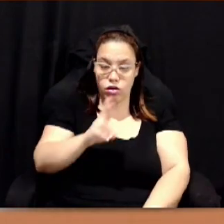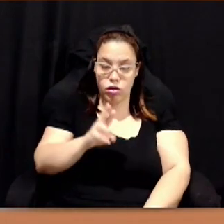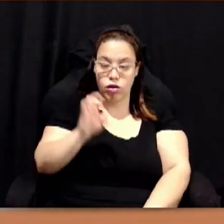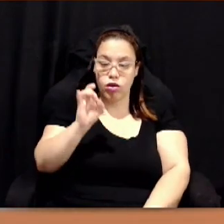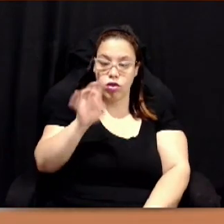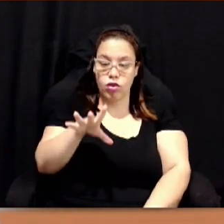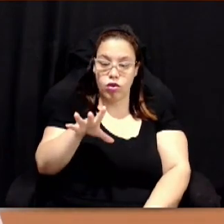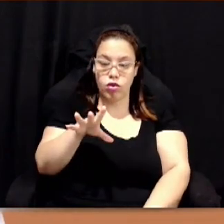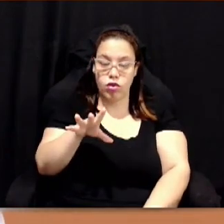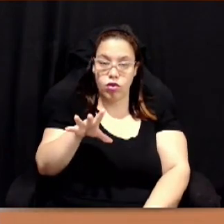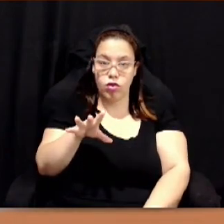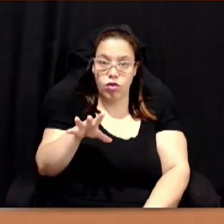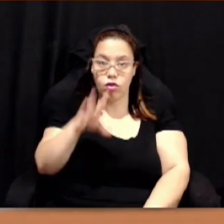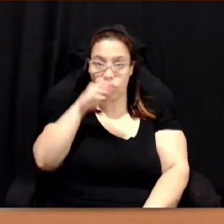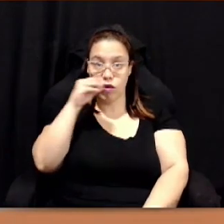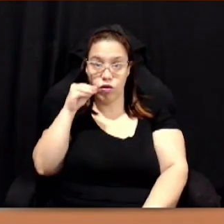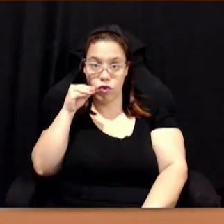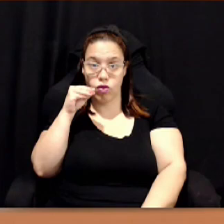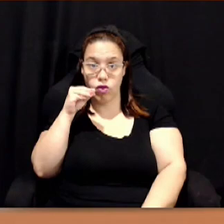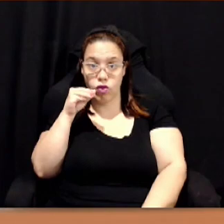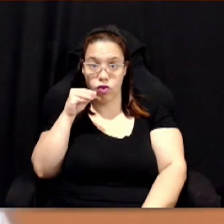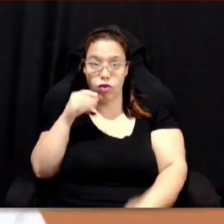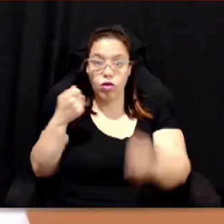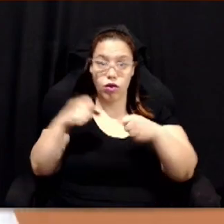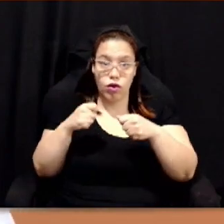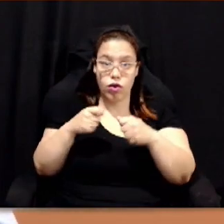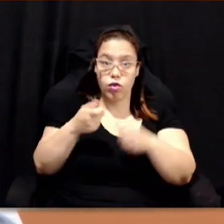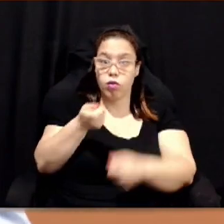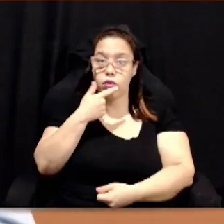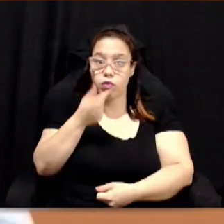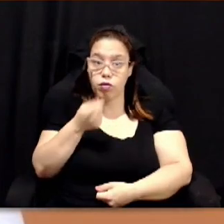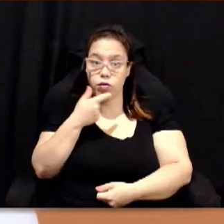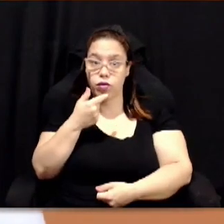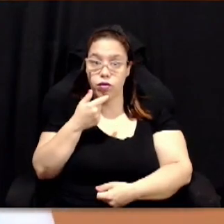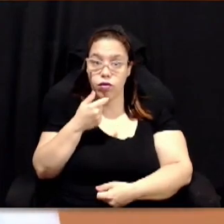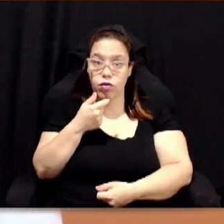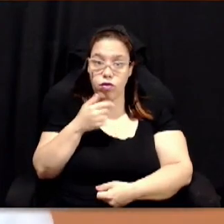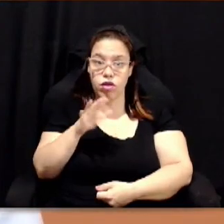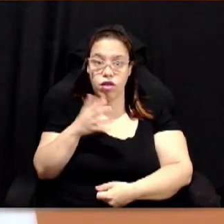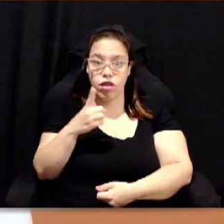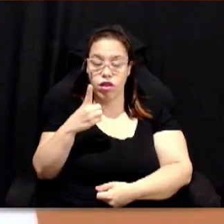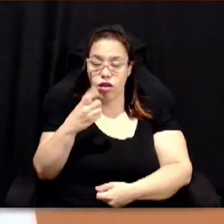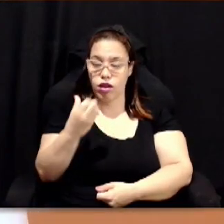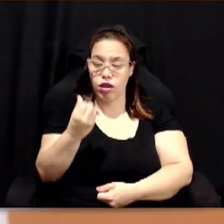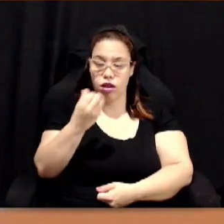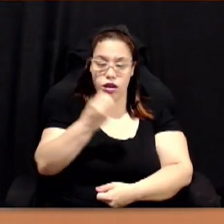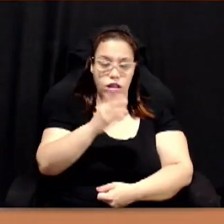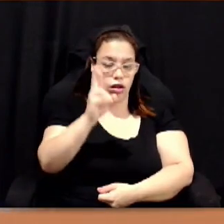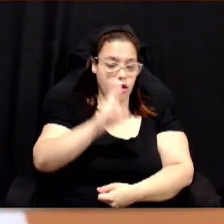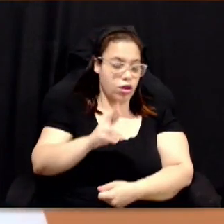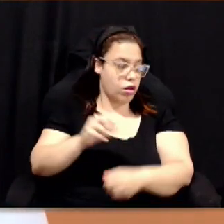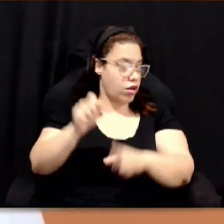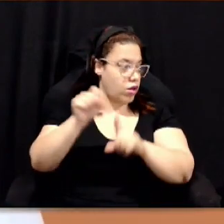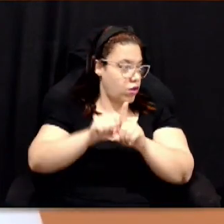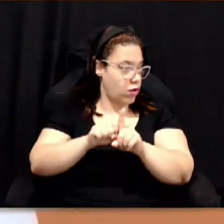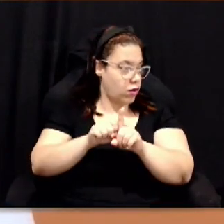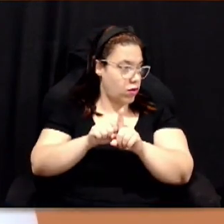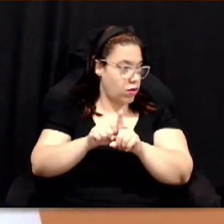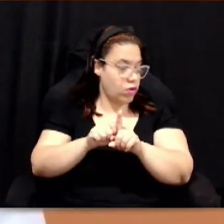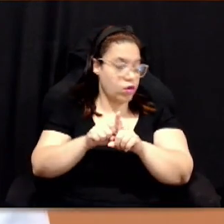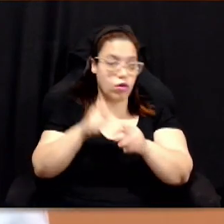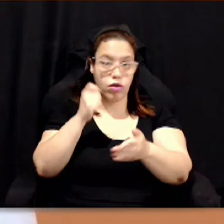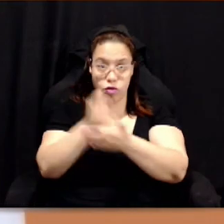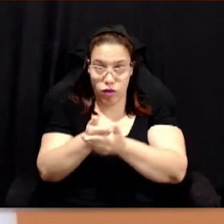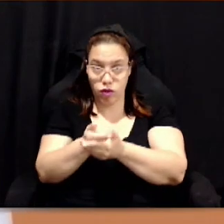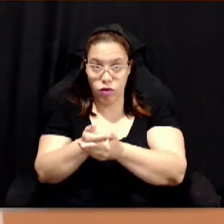o servidor, ele precisou do medicamento, gastou ali R$ 600,00 no mês, a empresa vai ter que fornecer esses R$ 600,00.